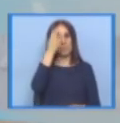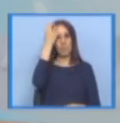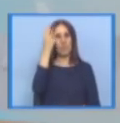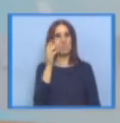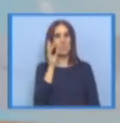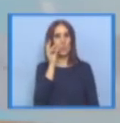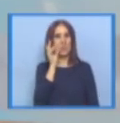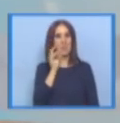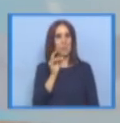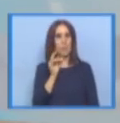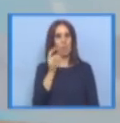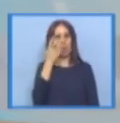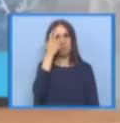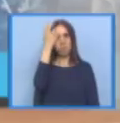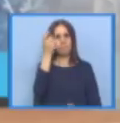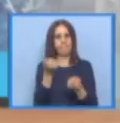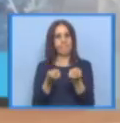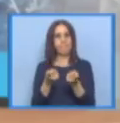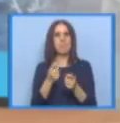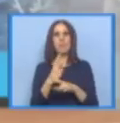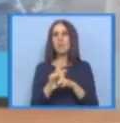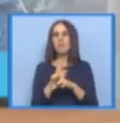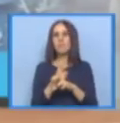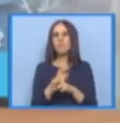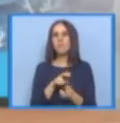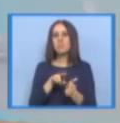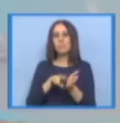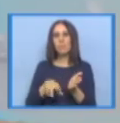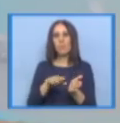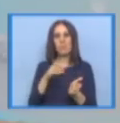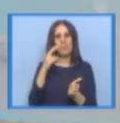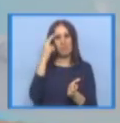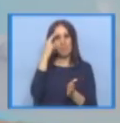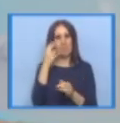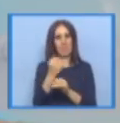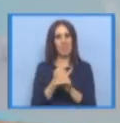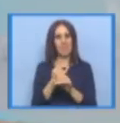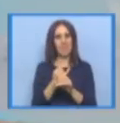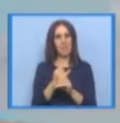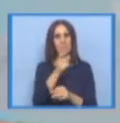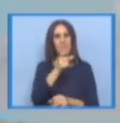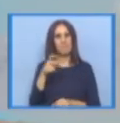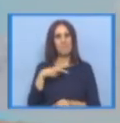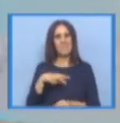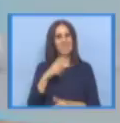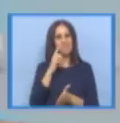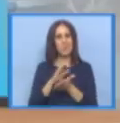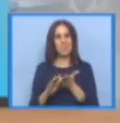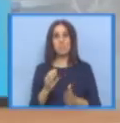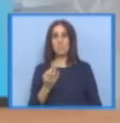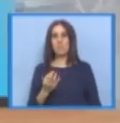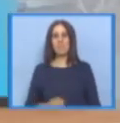é? Um imperador da Áustria, que está sepultado na Ilha da Madeira. Se calhar muitos portugueses não o